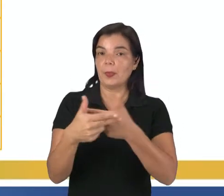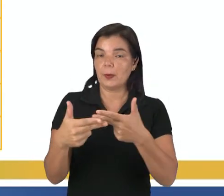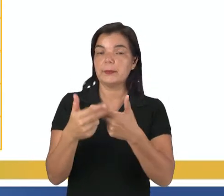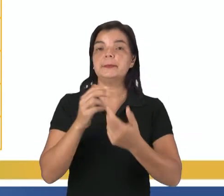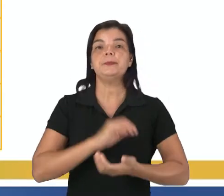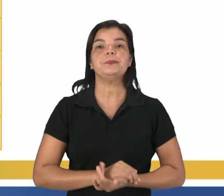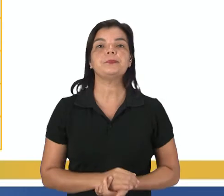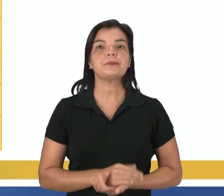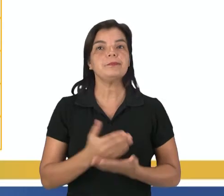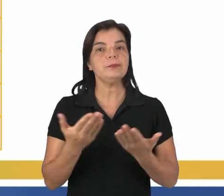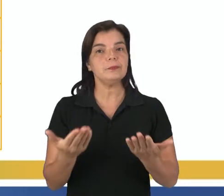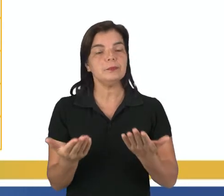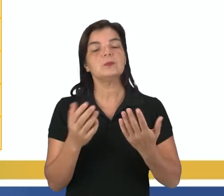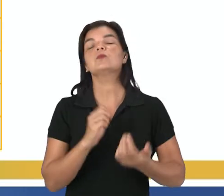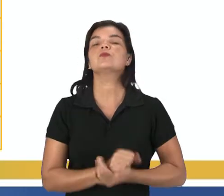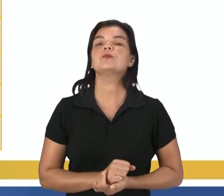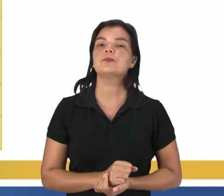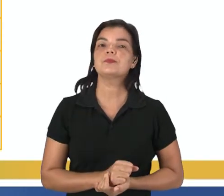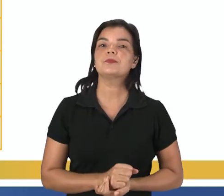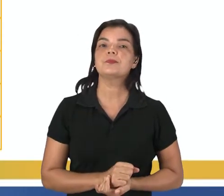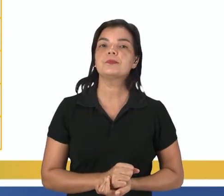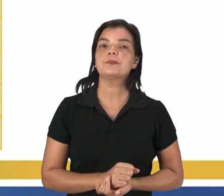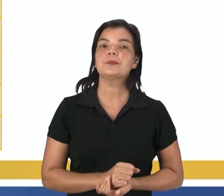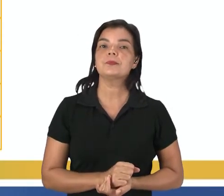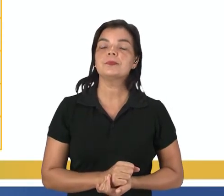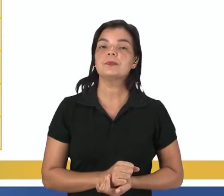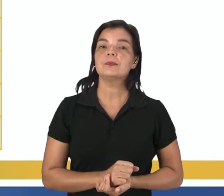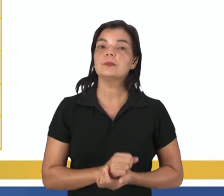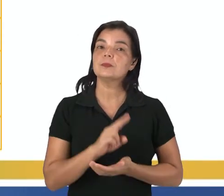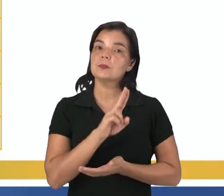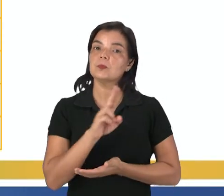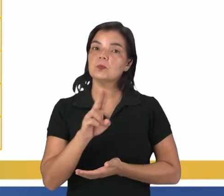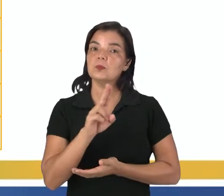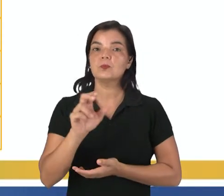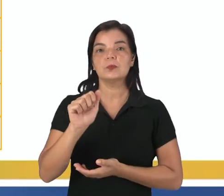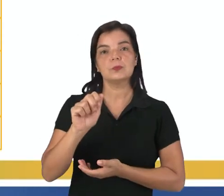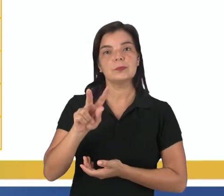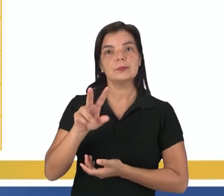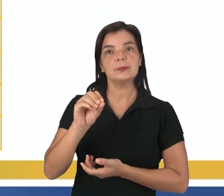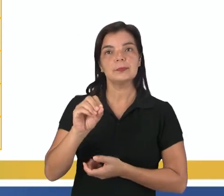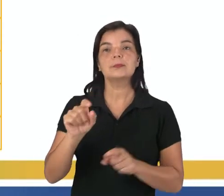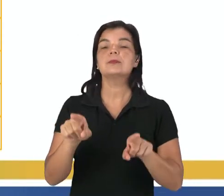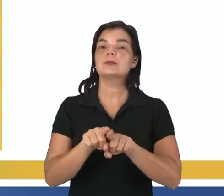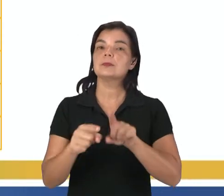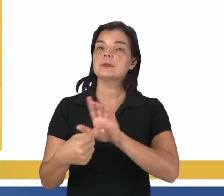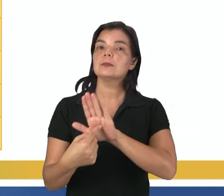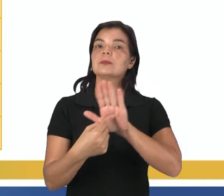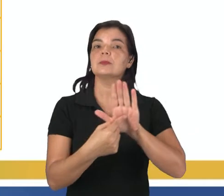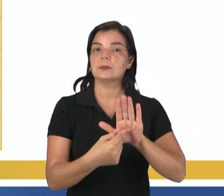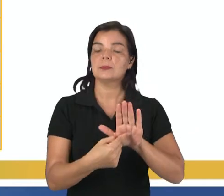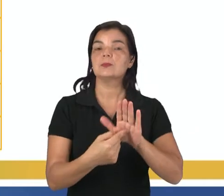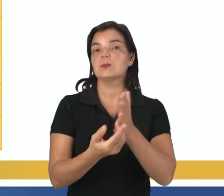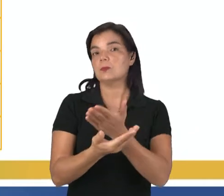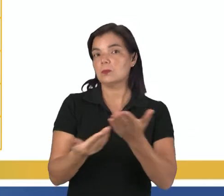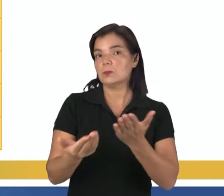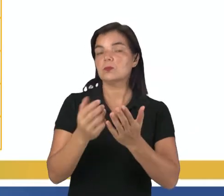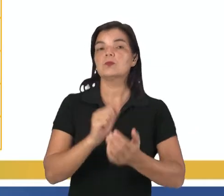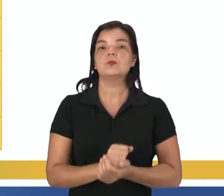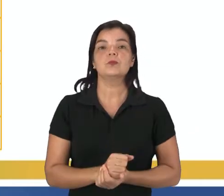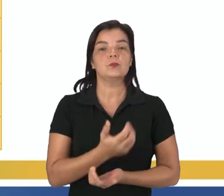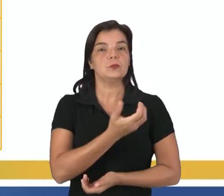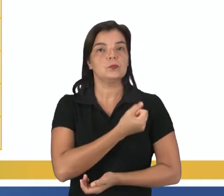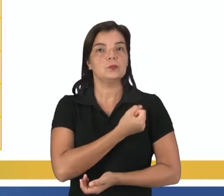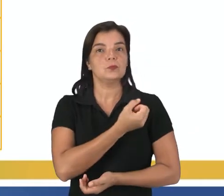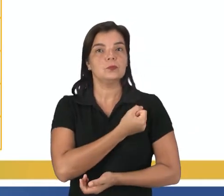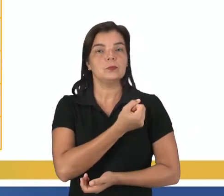coisa. Então, essa terminação, ela vai aparecer, entre os